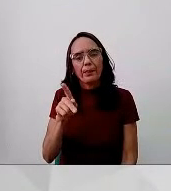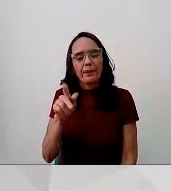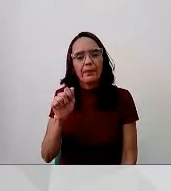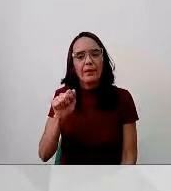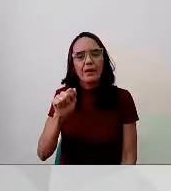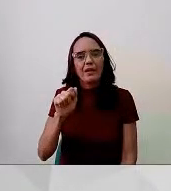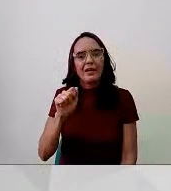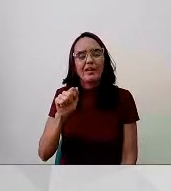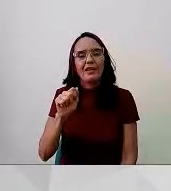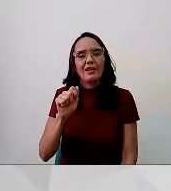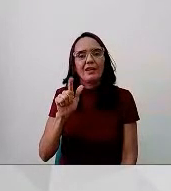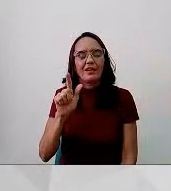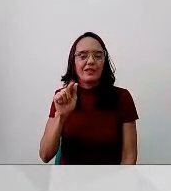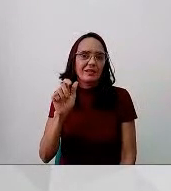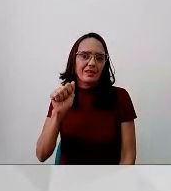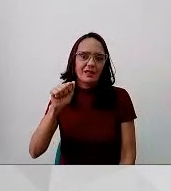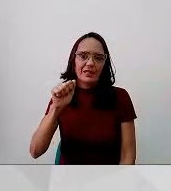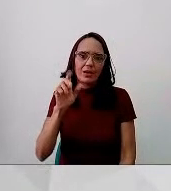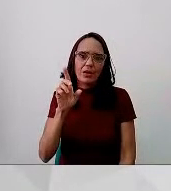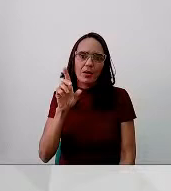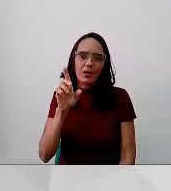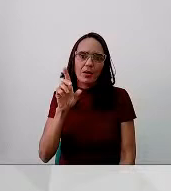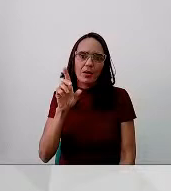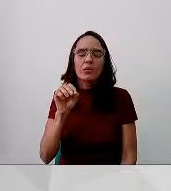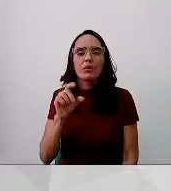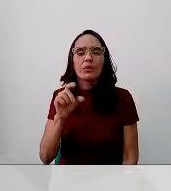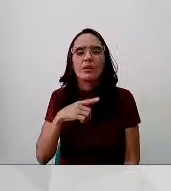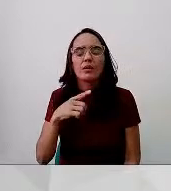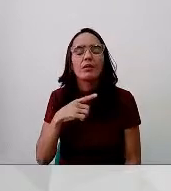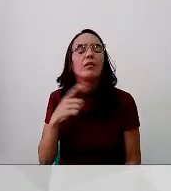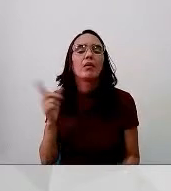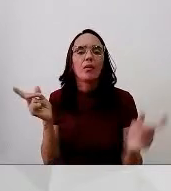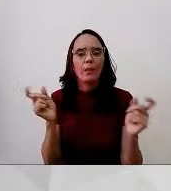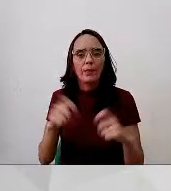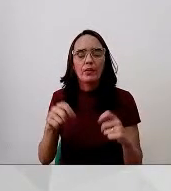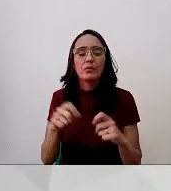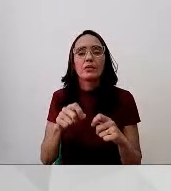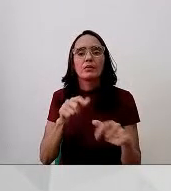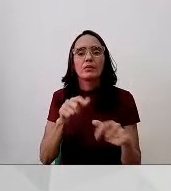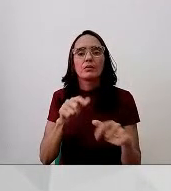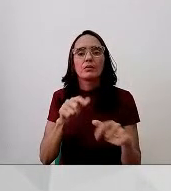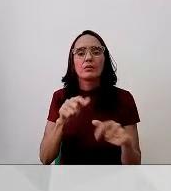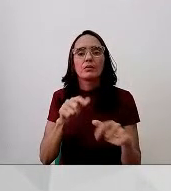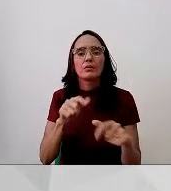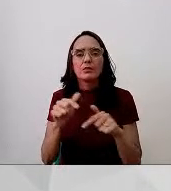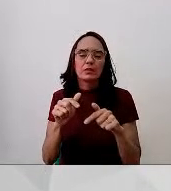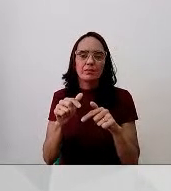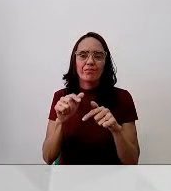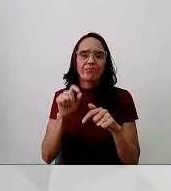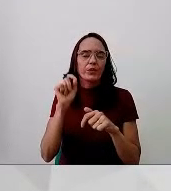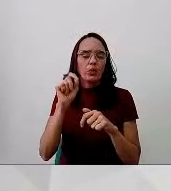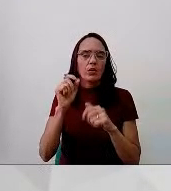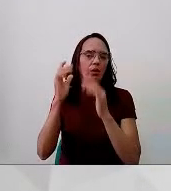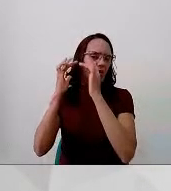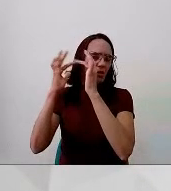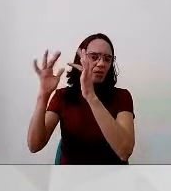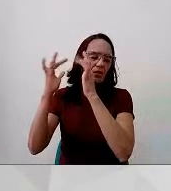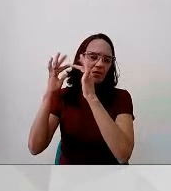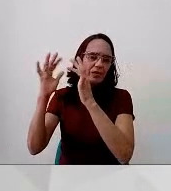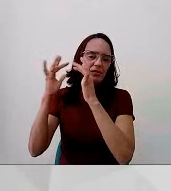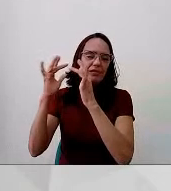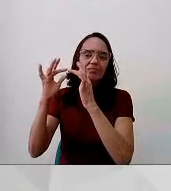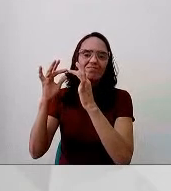E aí foi possível trabalhar com redes neurais com mais de uma camada intermediária, né,